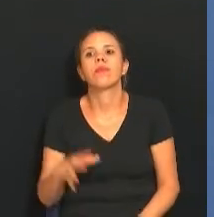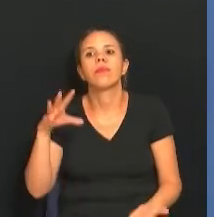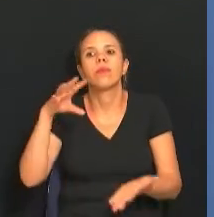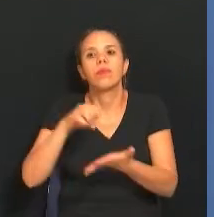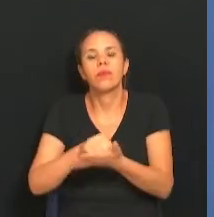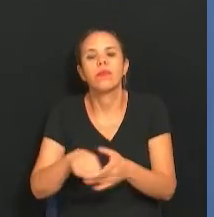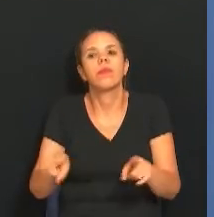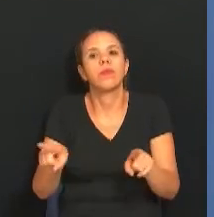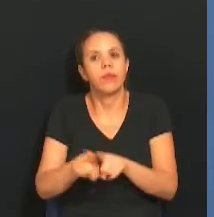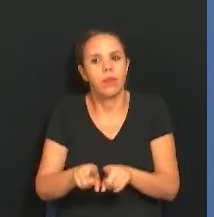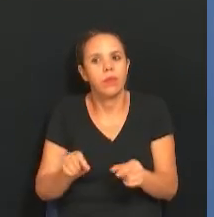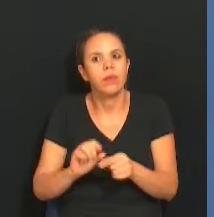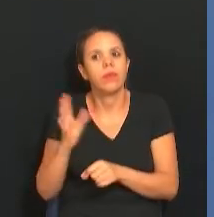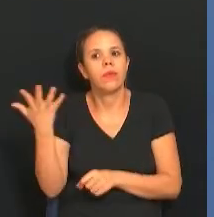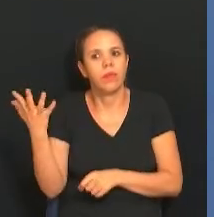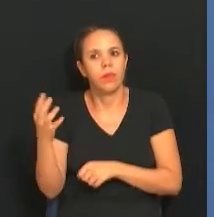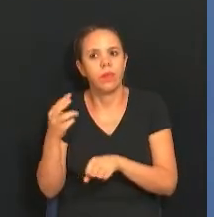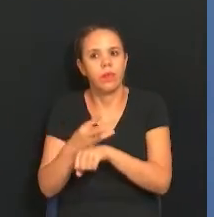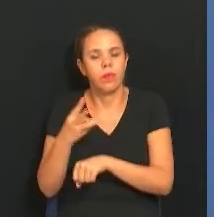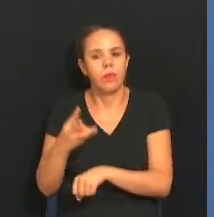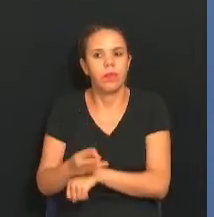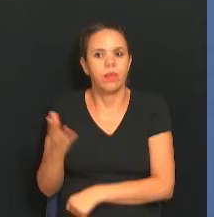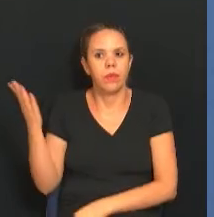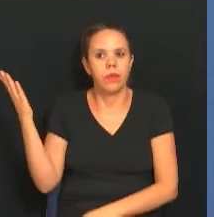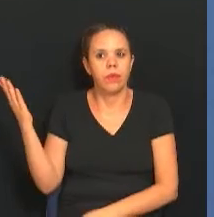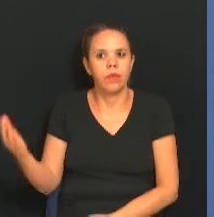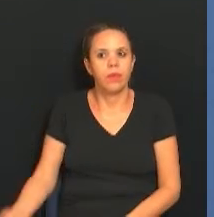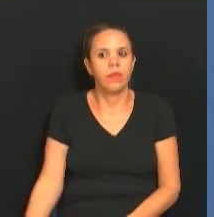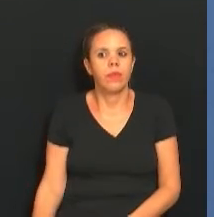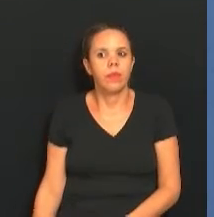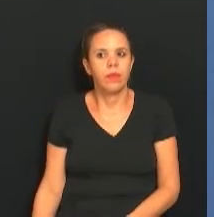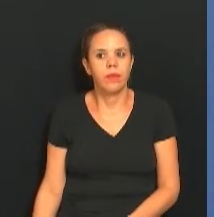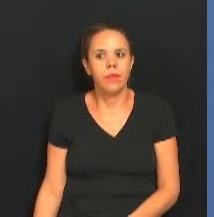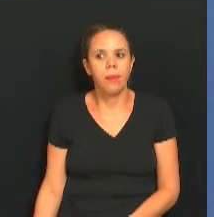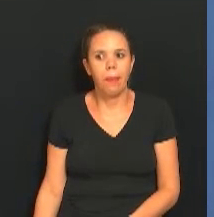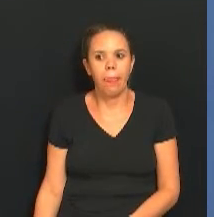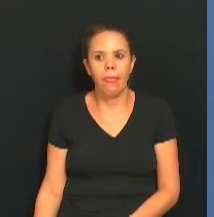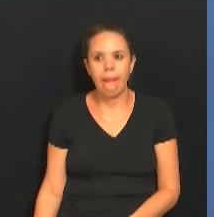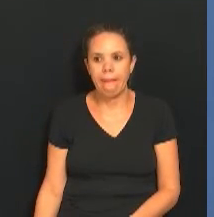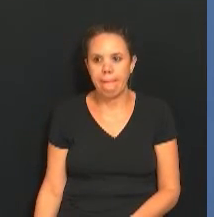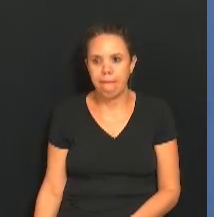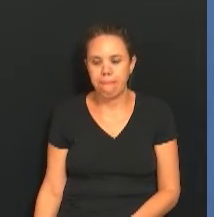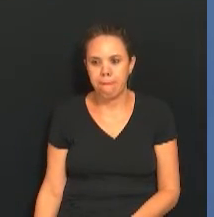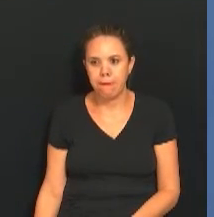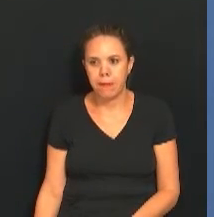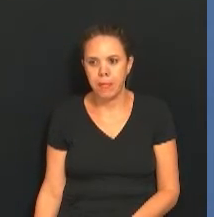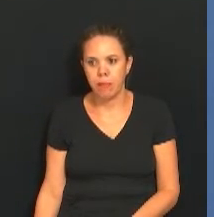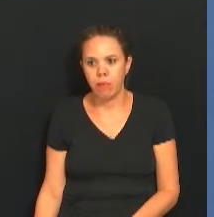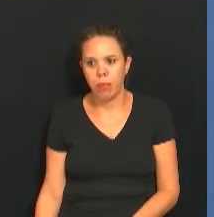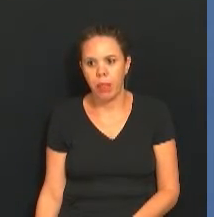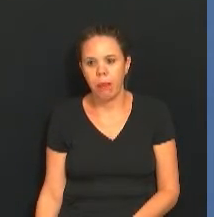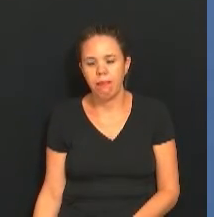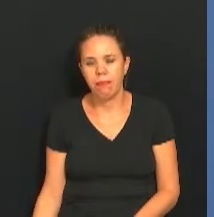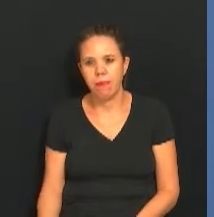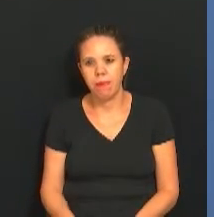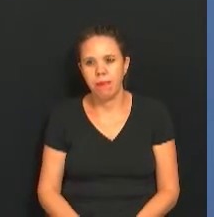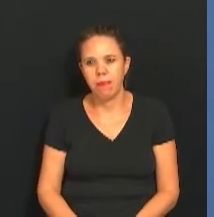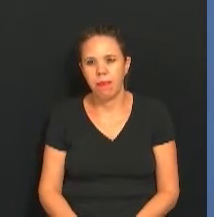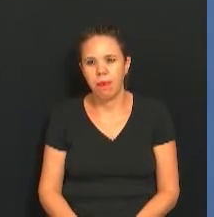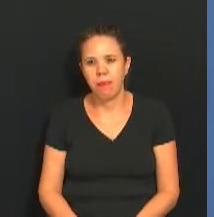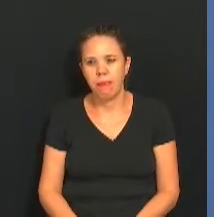também acontecem pelo WhatsApp anote aí 19 21 21 5.822